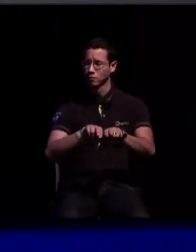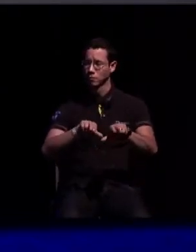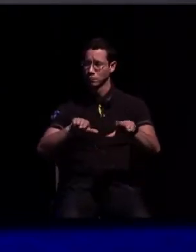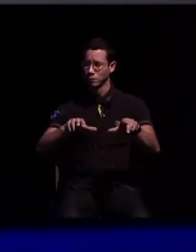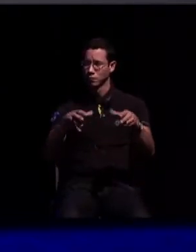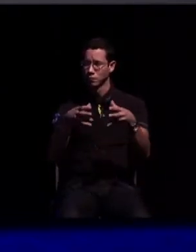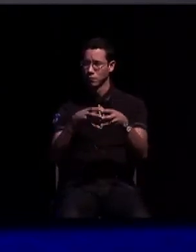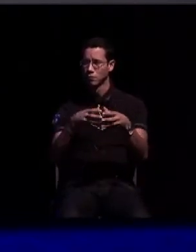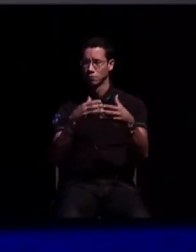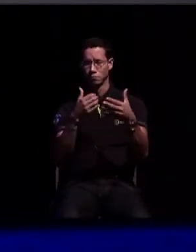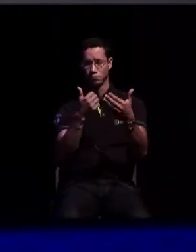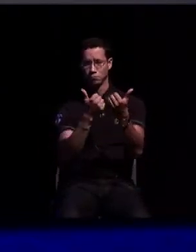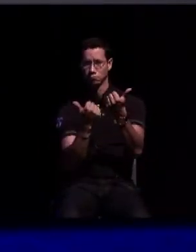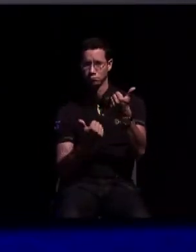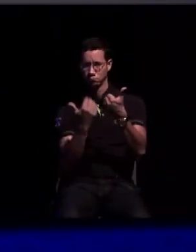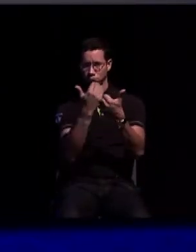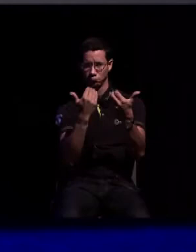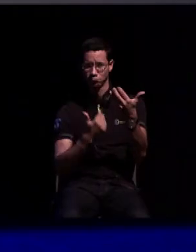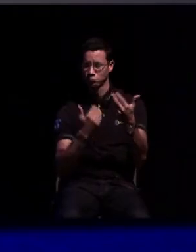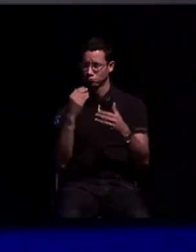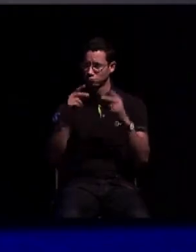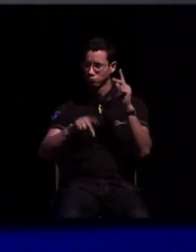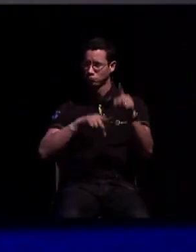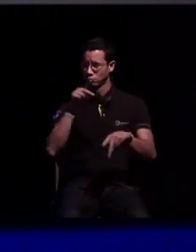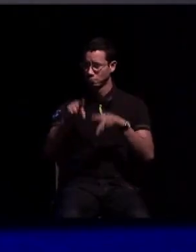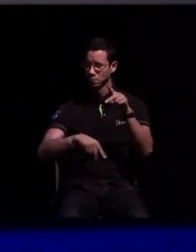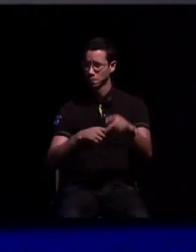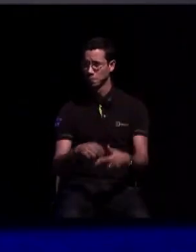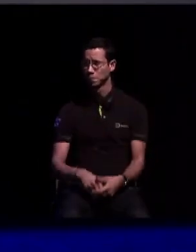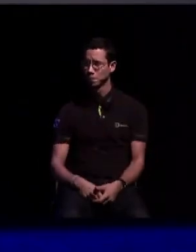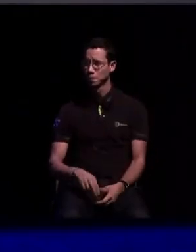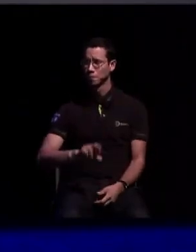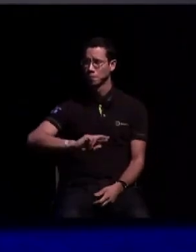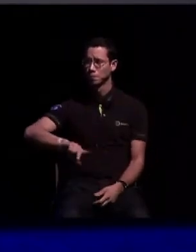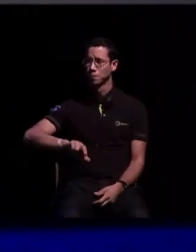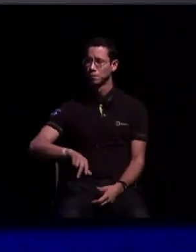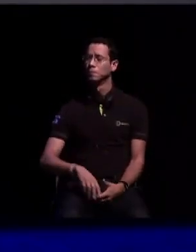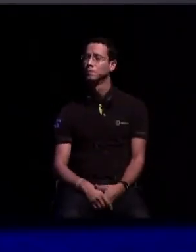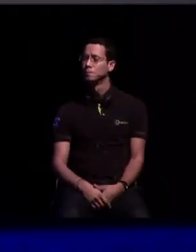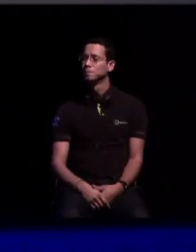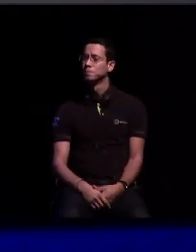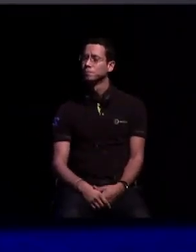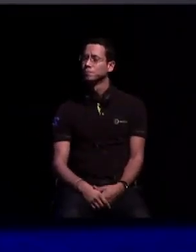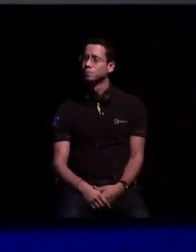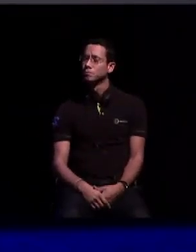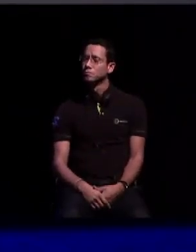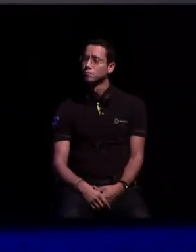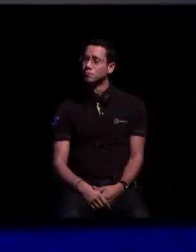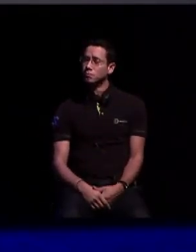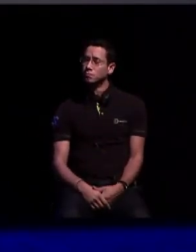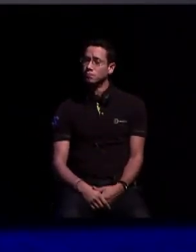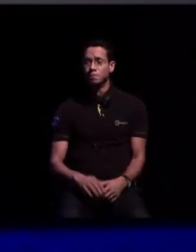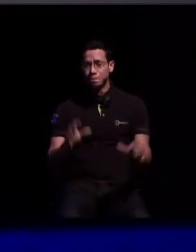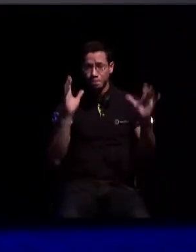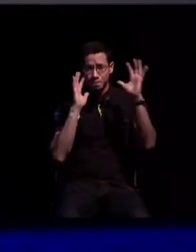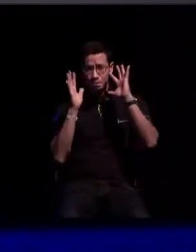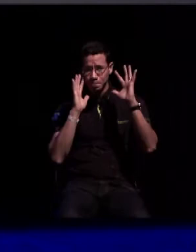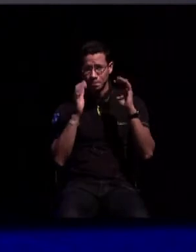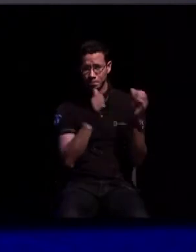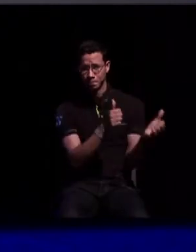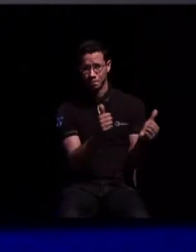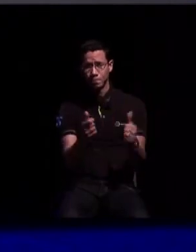né, populares, e não como mecanismo de exploração. Se nós pensarmos bem,